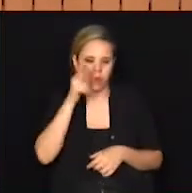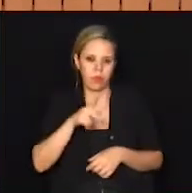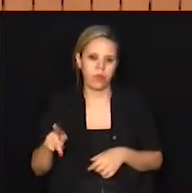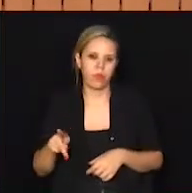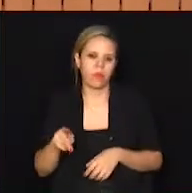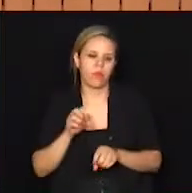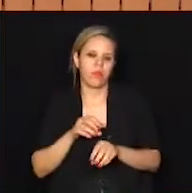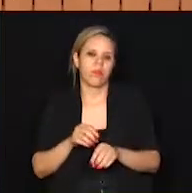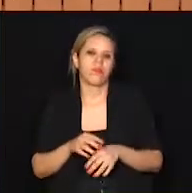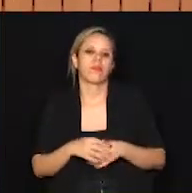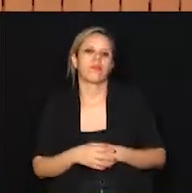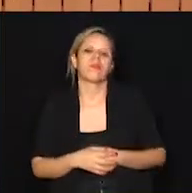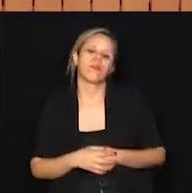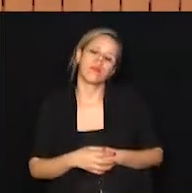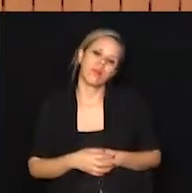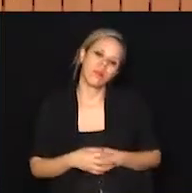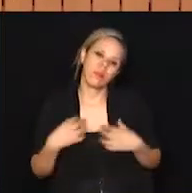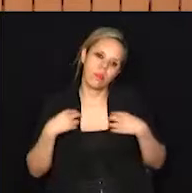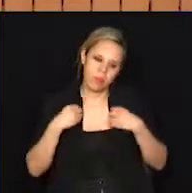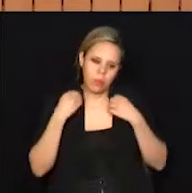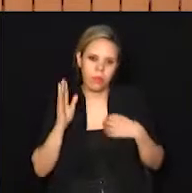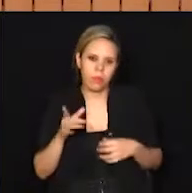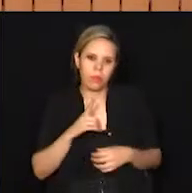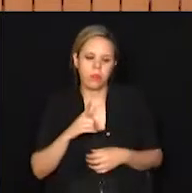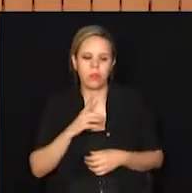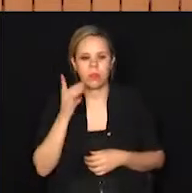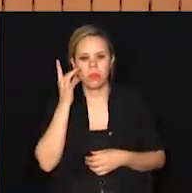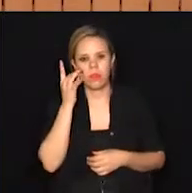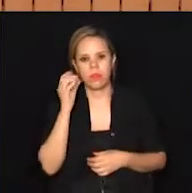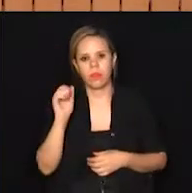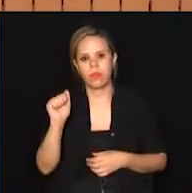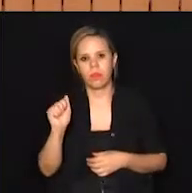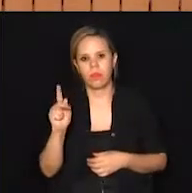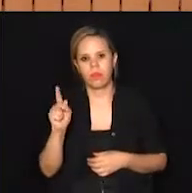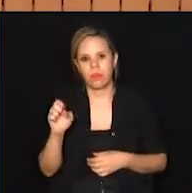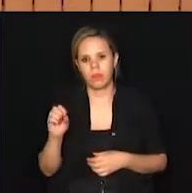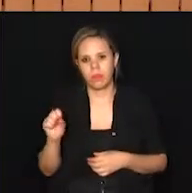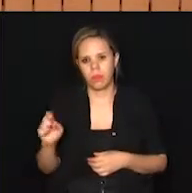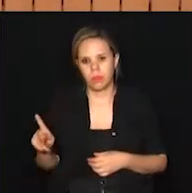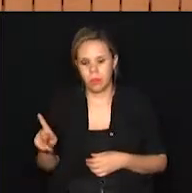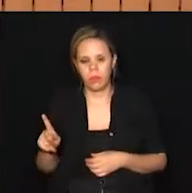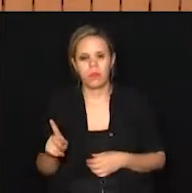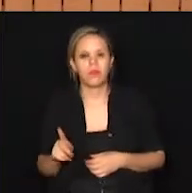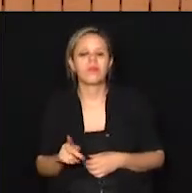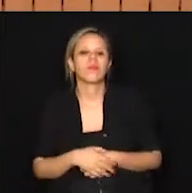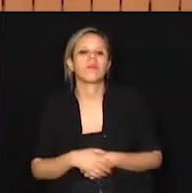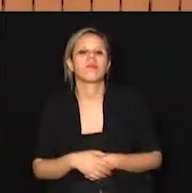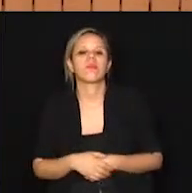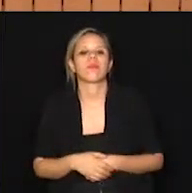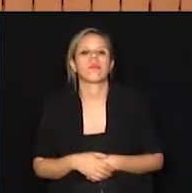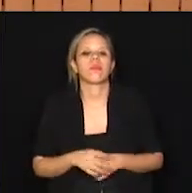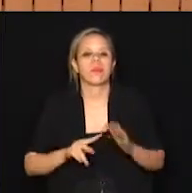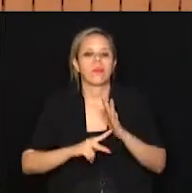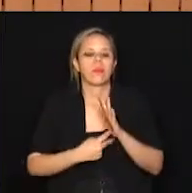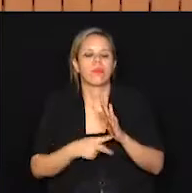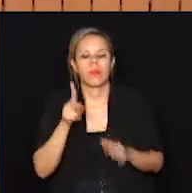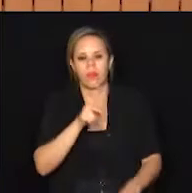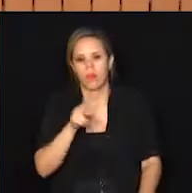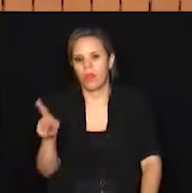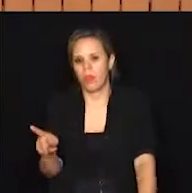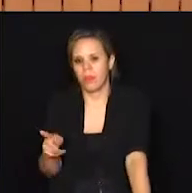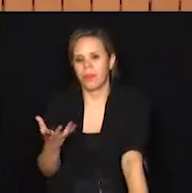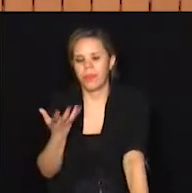rede municipal. Nós já temos aqui a presença da POSP e do Sindicato dos Professores.